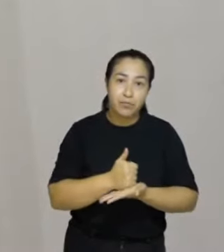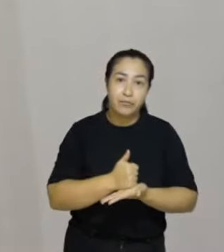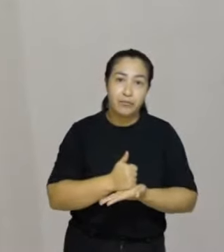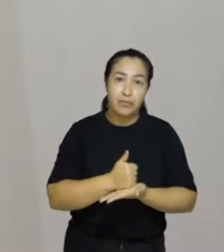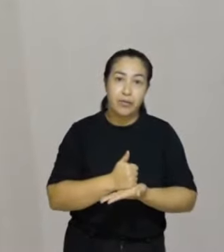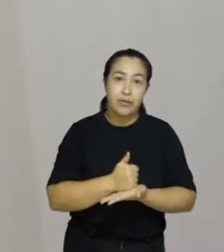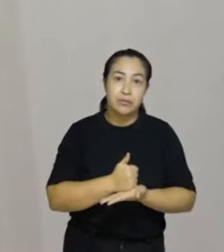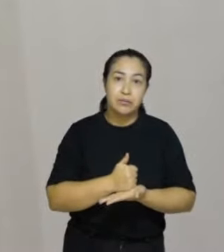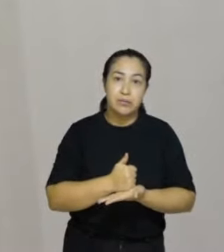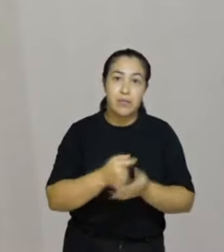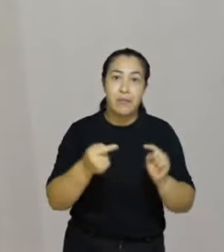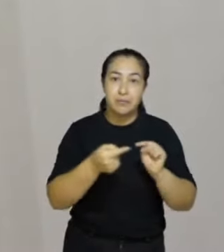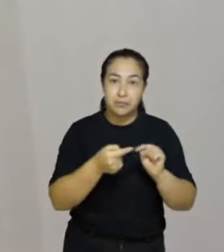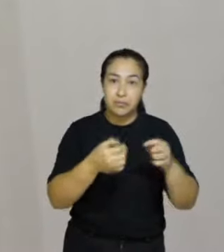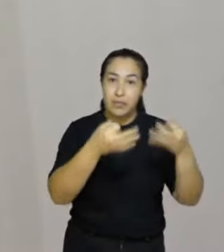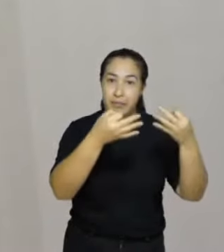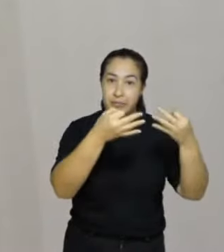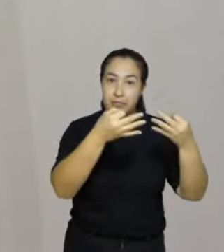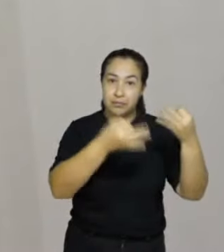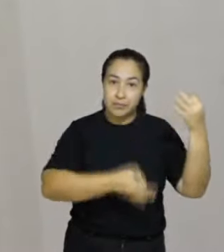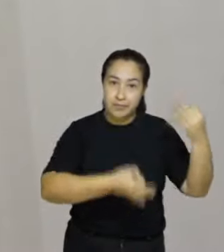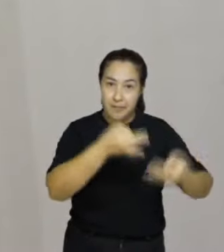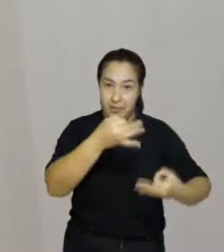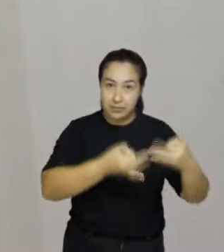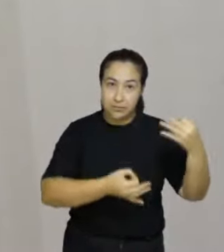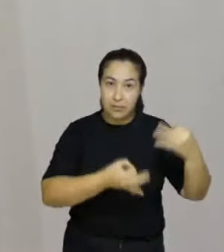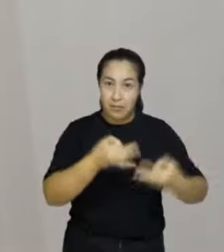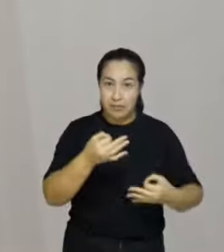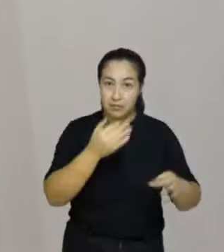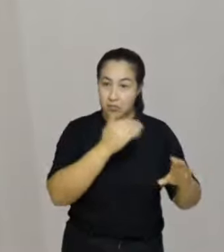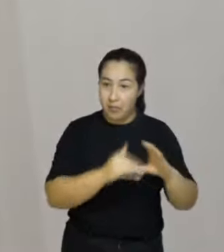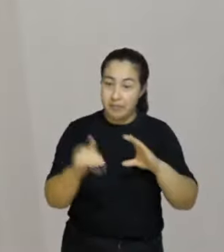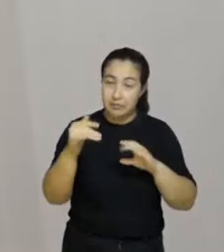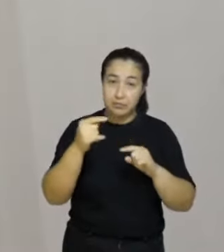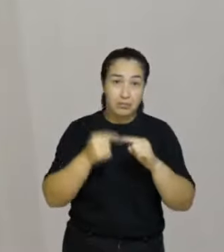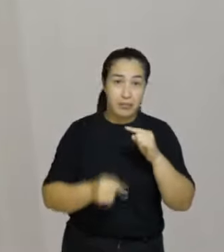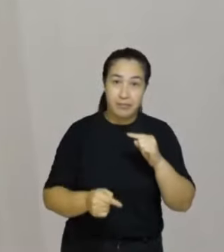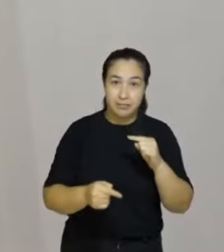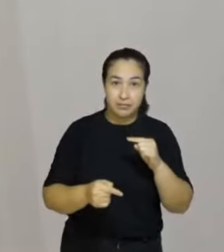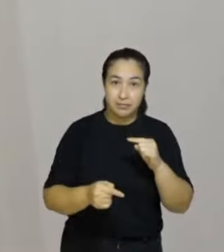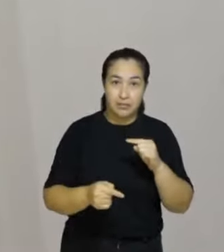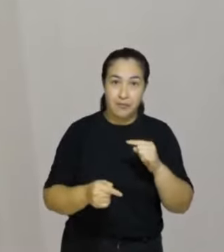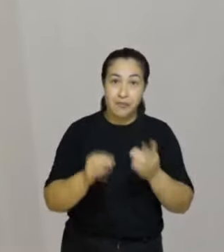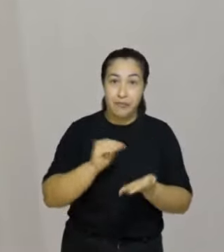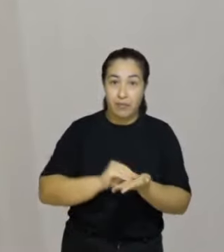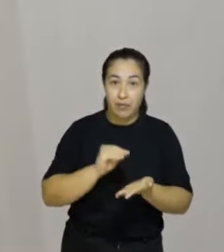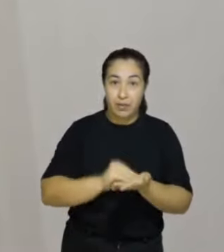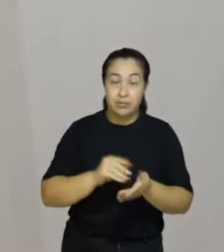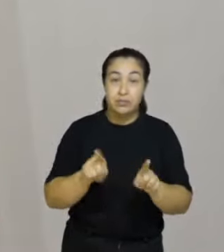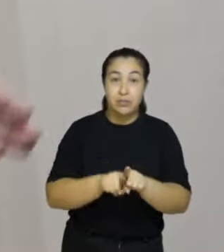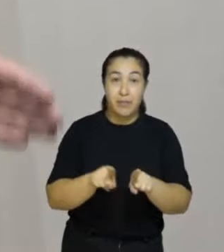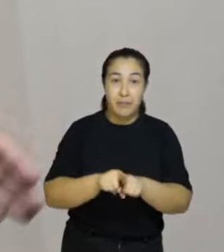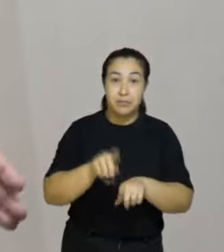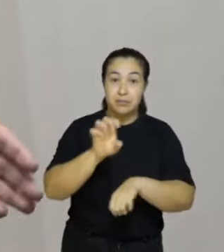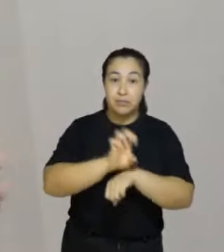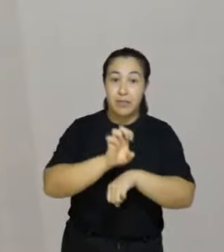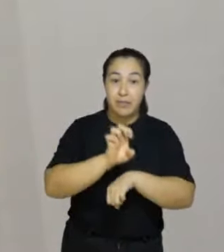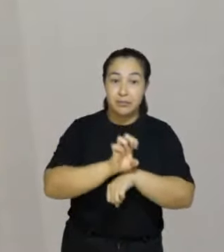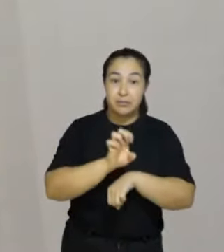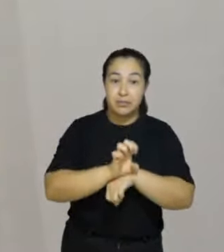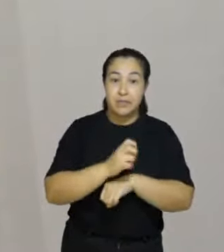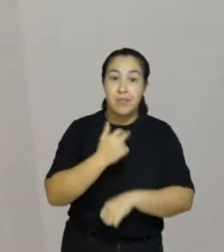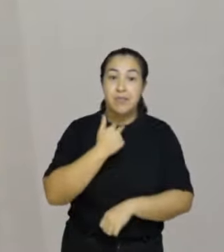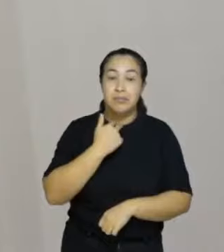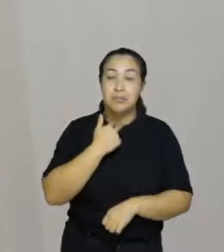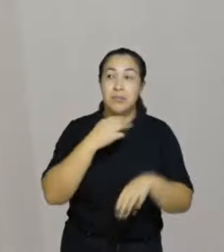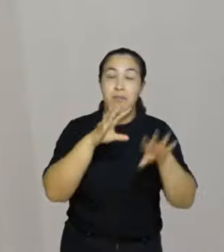judicializados, que é o mesmo que vem pela forma administrativa, não veio, estava faltando. E o Estado não poderia pegar dessa forma